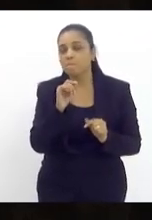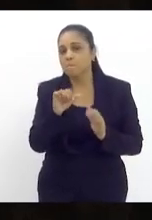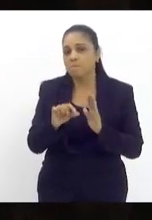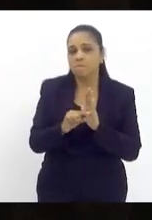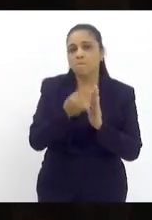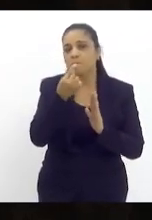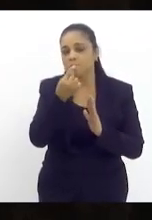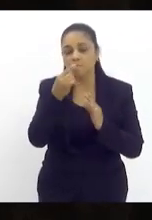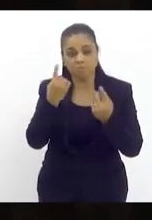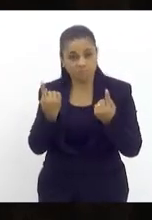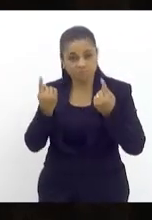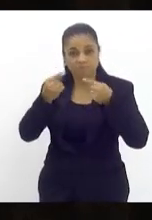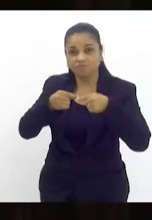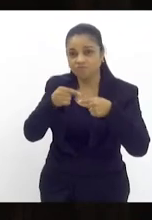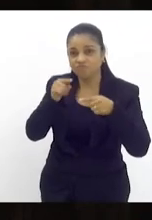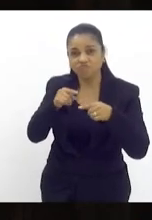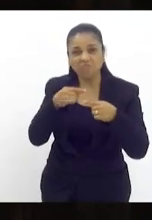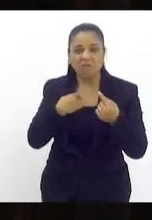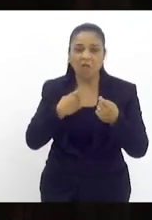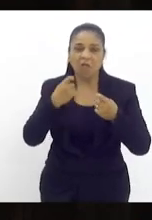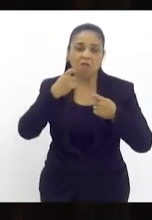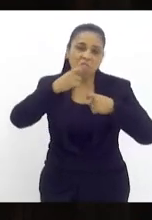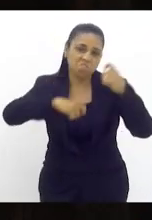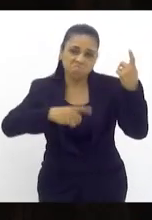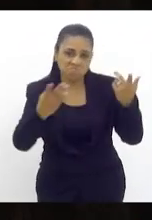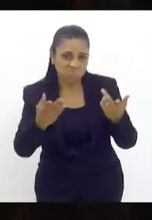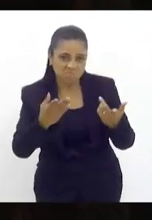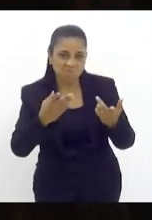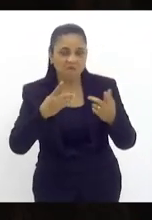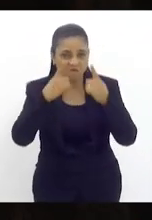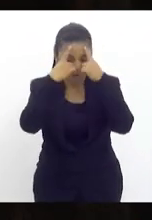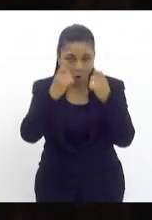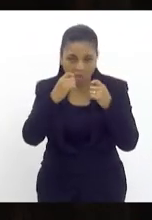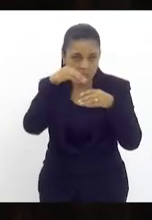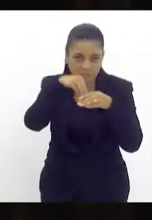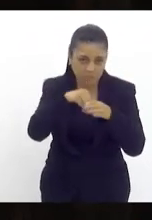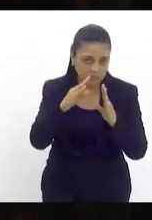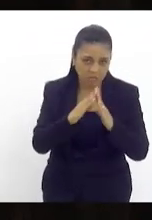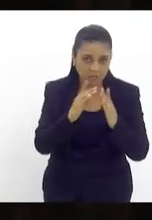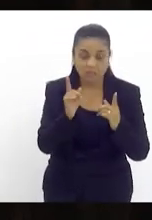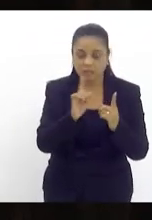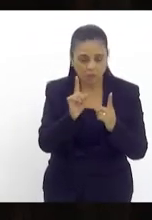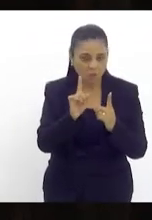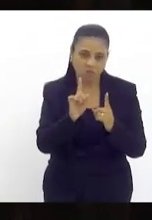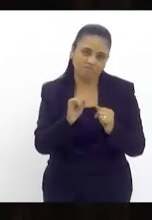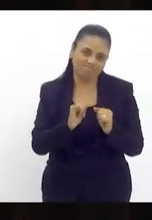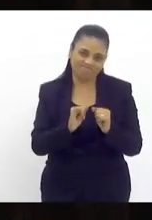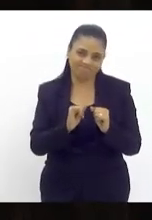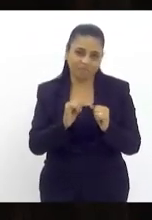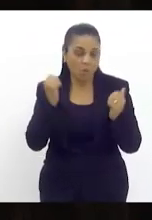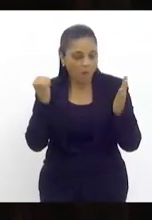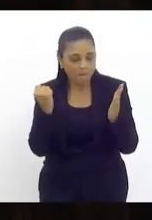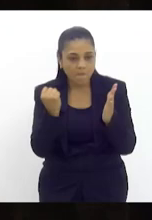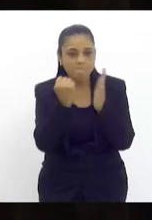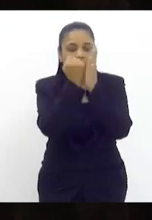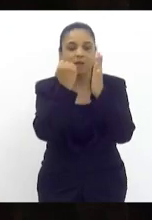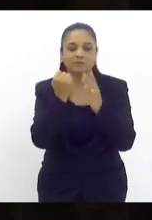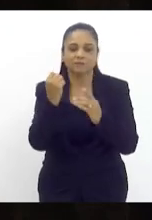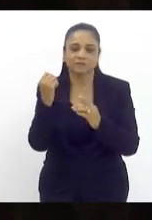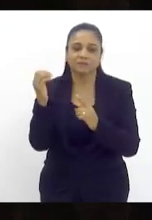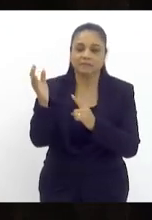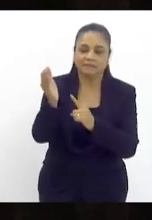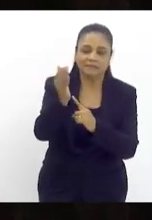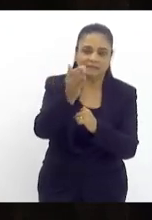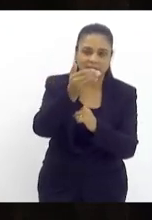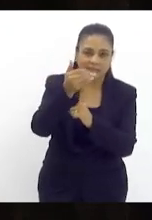pedofilia, pornografia, violência doméstica. Não. Era o impacto da tecnologia na